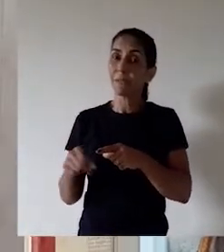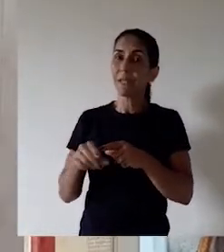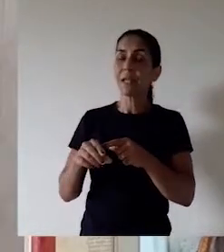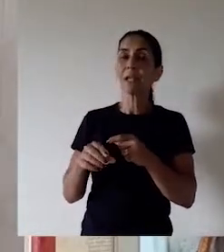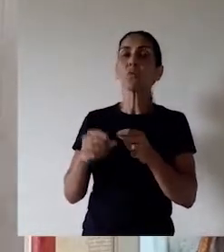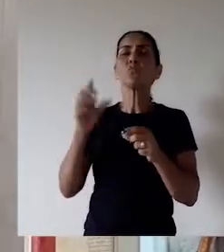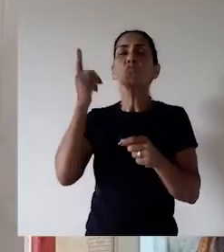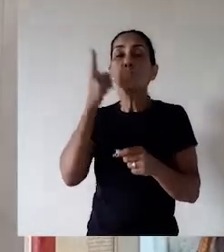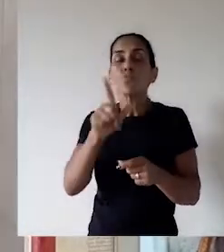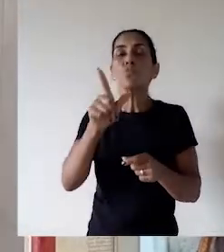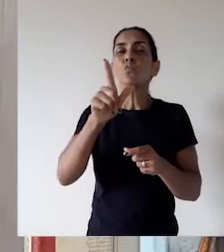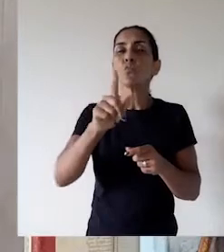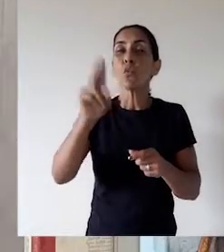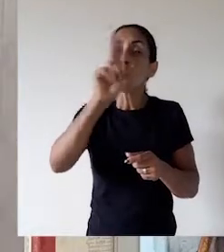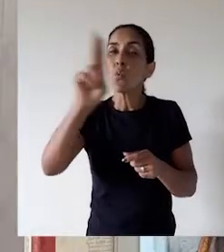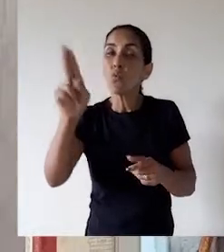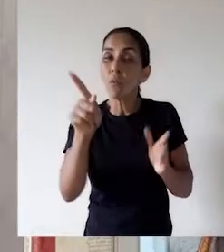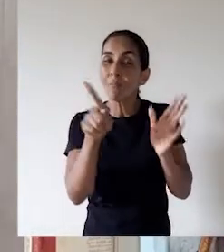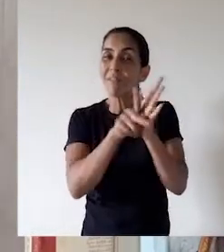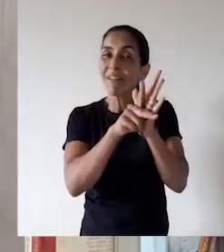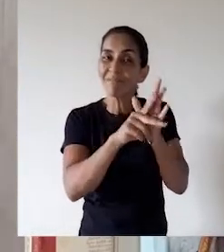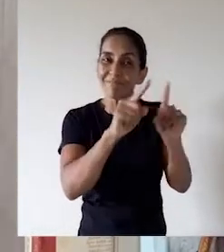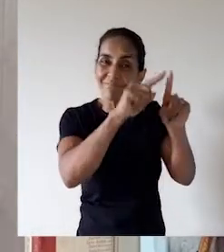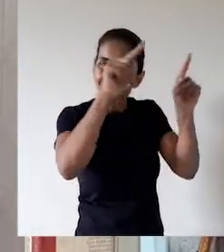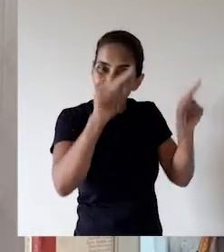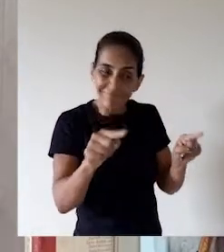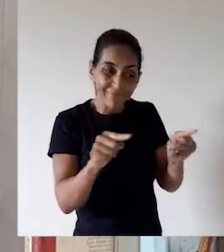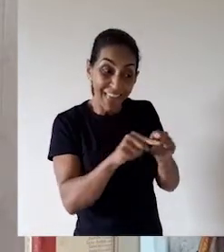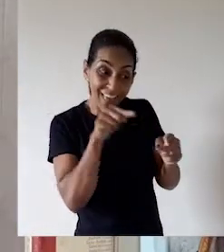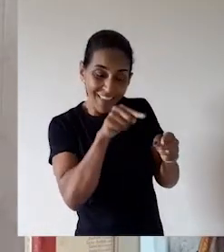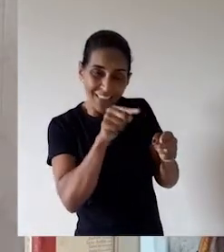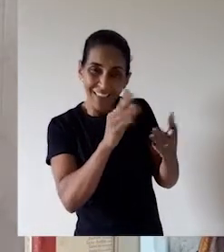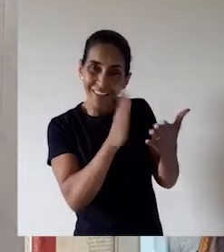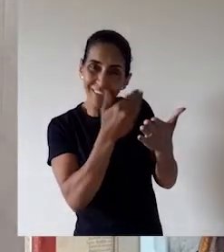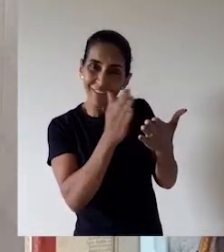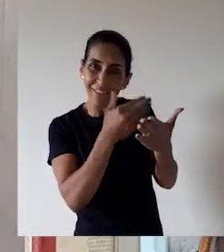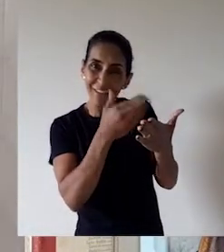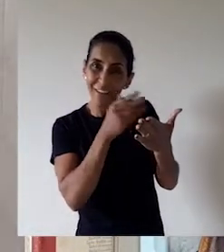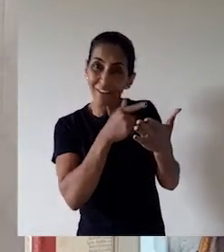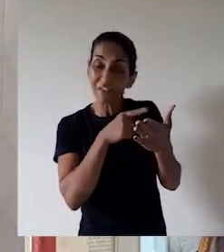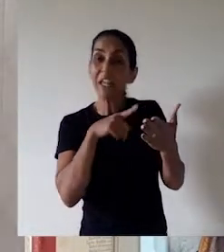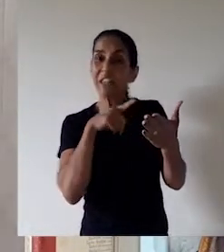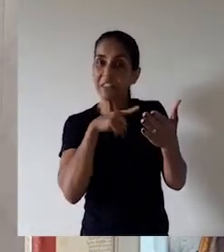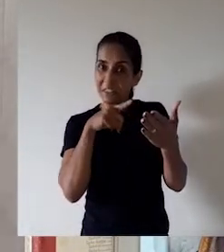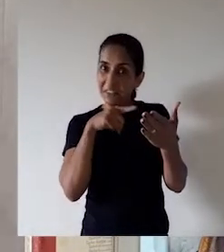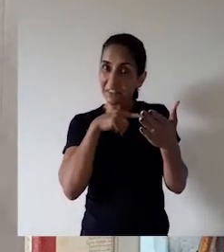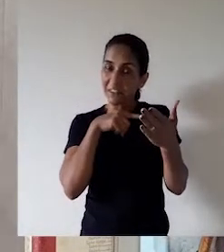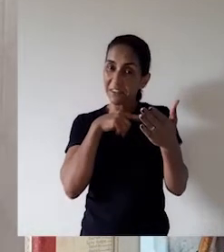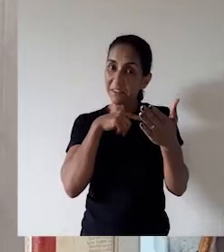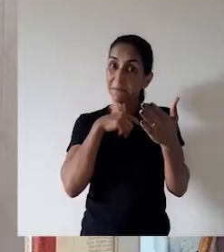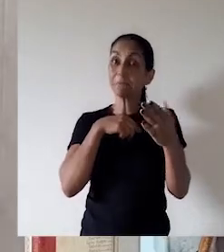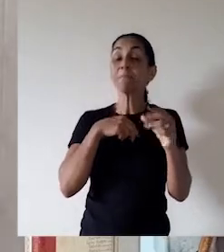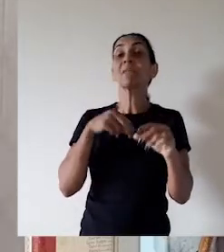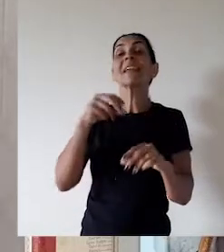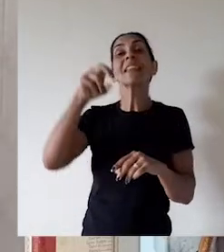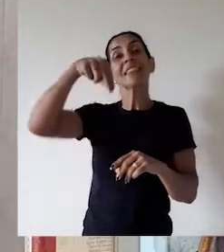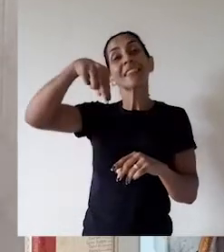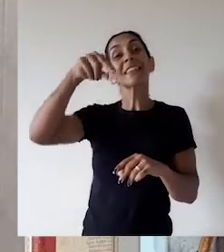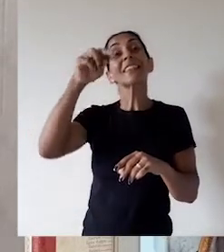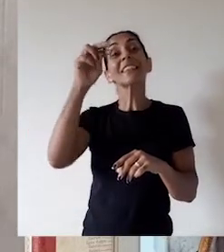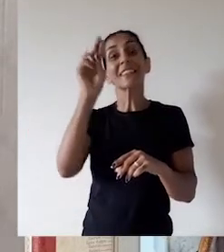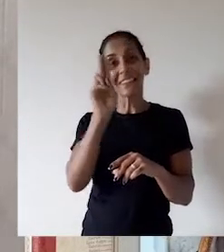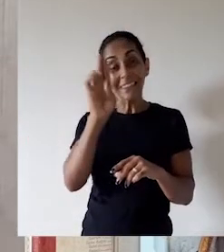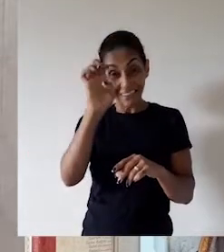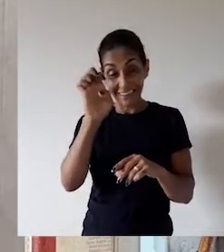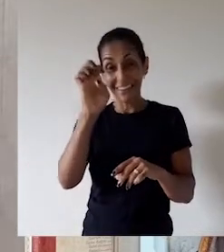capa como autora da publicação. O filme que conta a sua história, Mary Shelley, está disponível na plataforma Netflix, para quem quiser conhecer